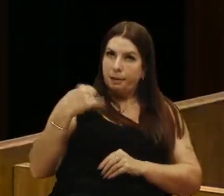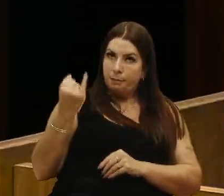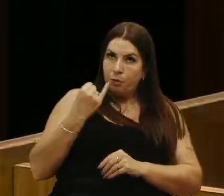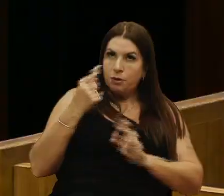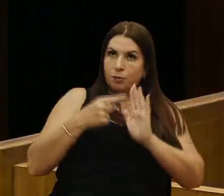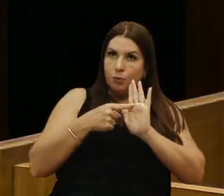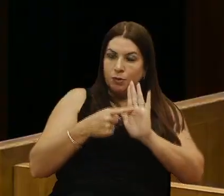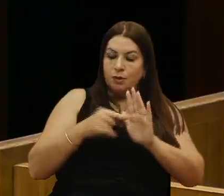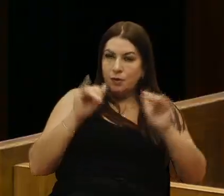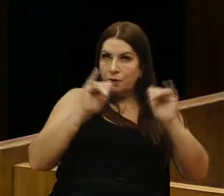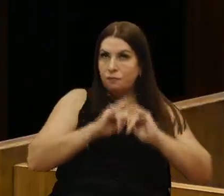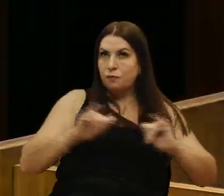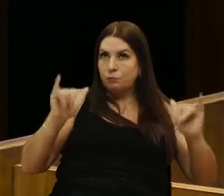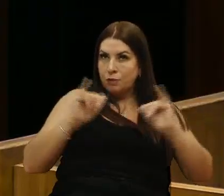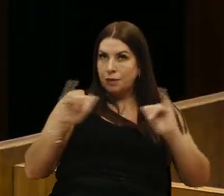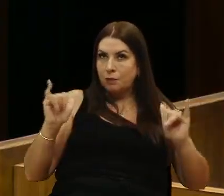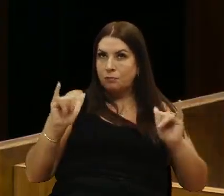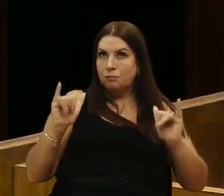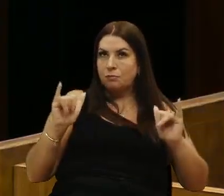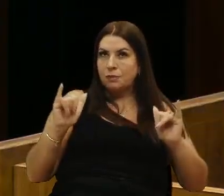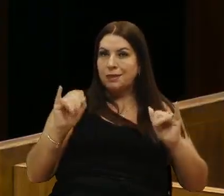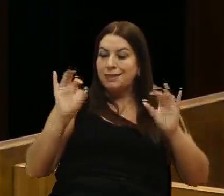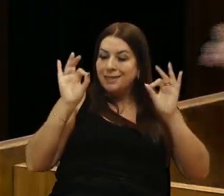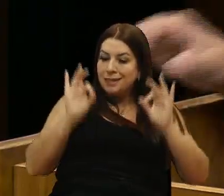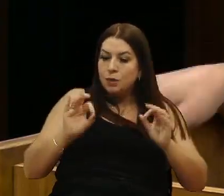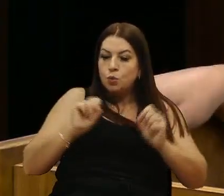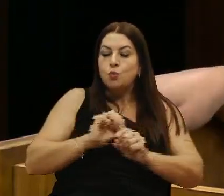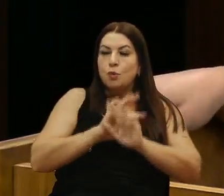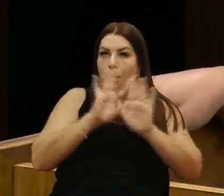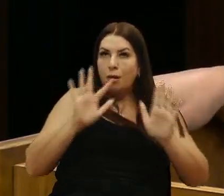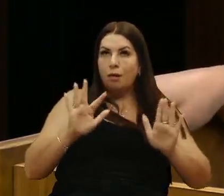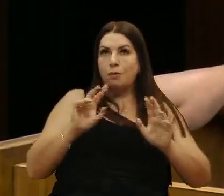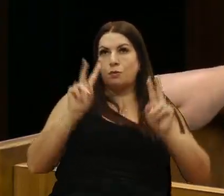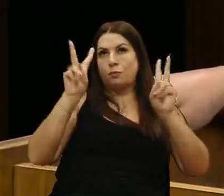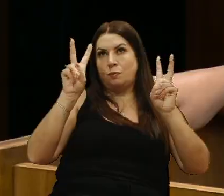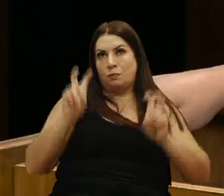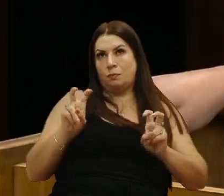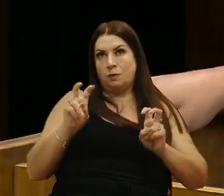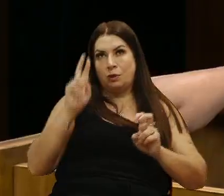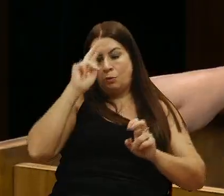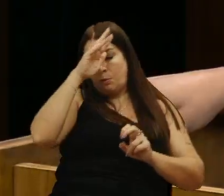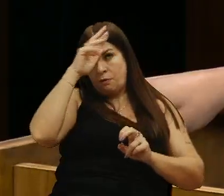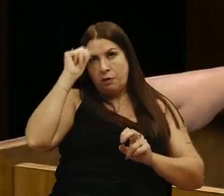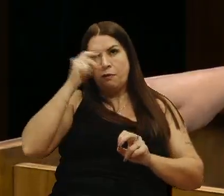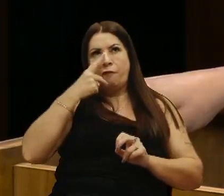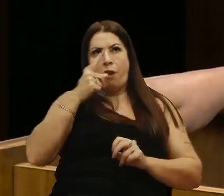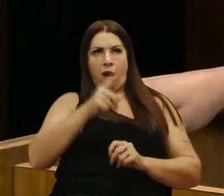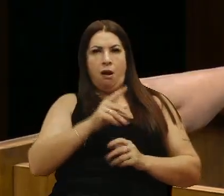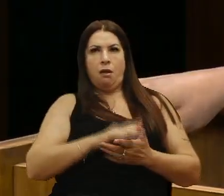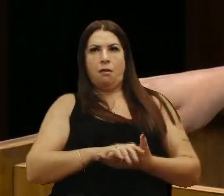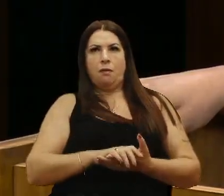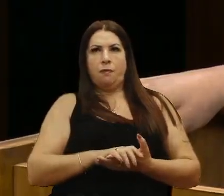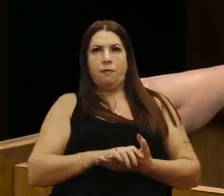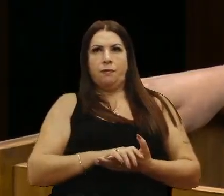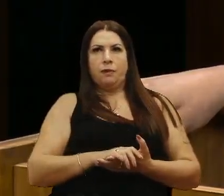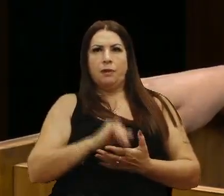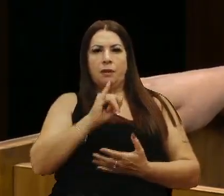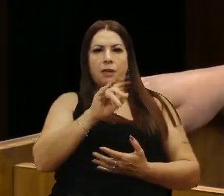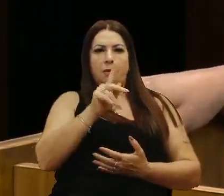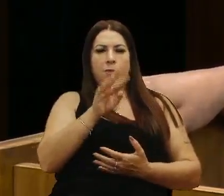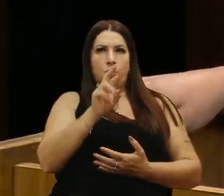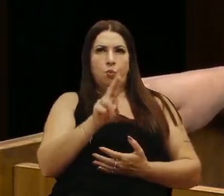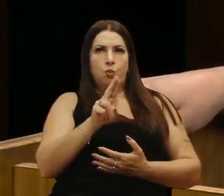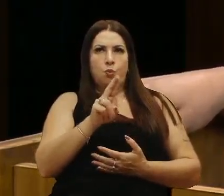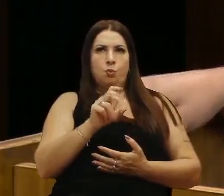trazer informações nítidas sobre esse tema. O prefeito dizer que o IPTU